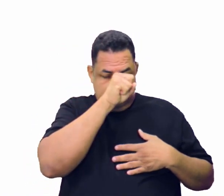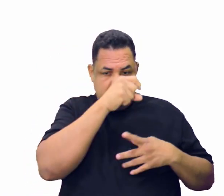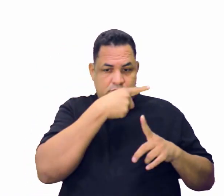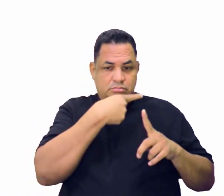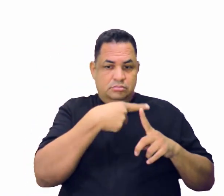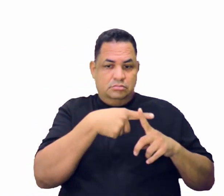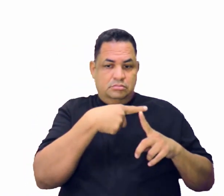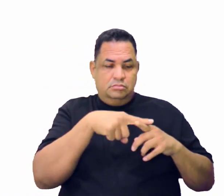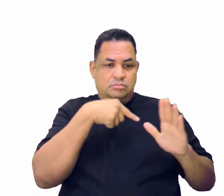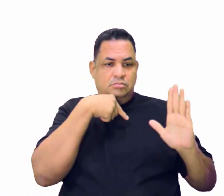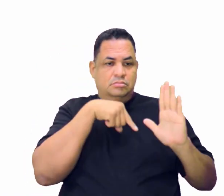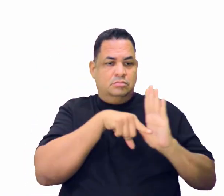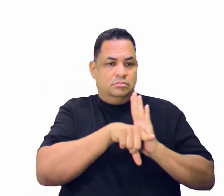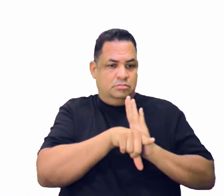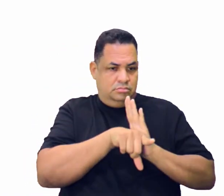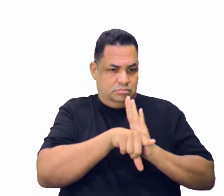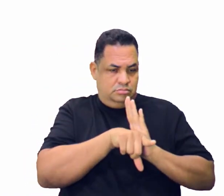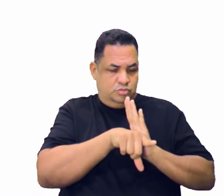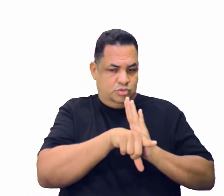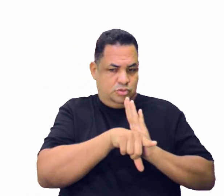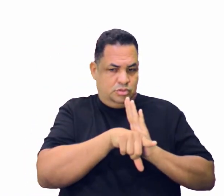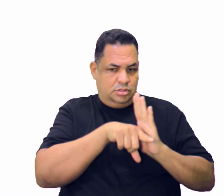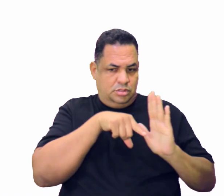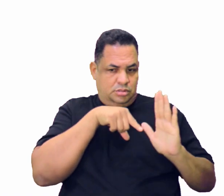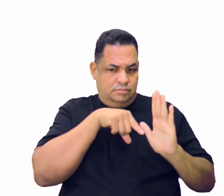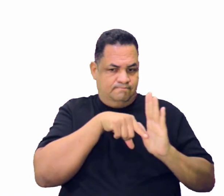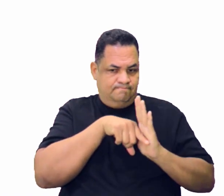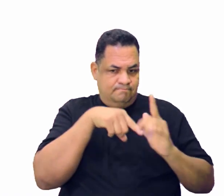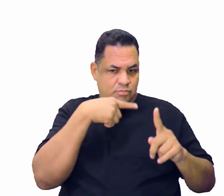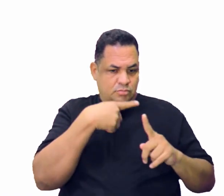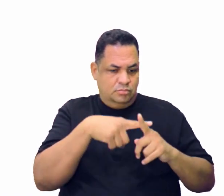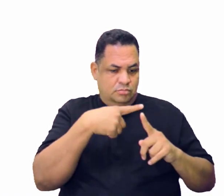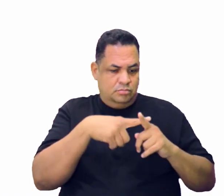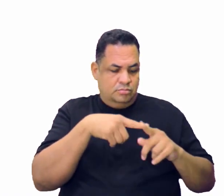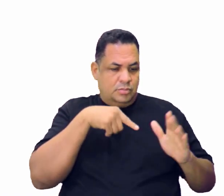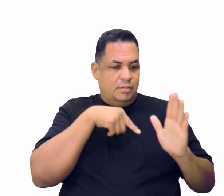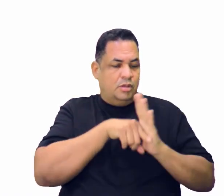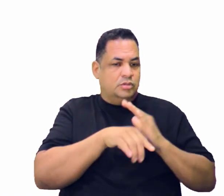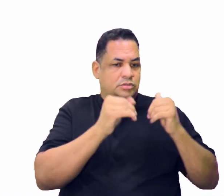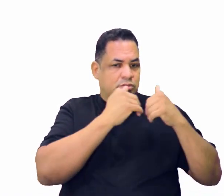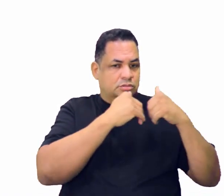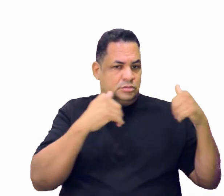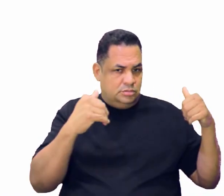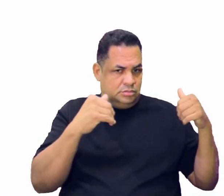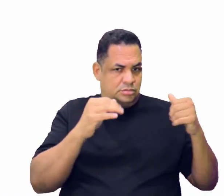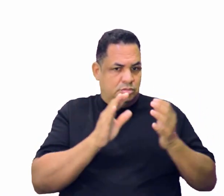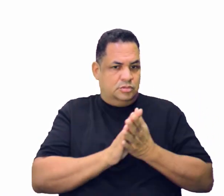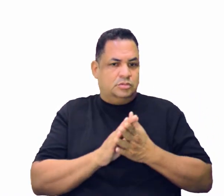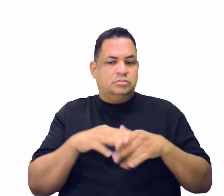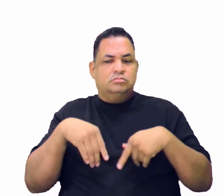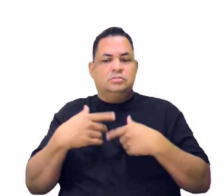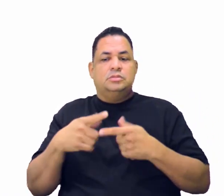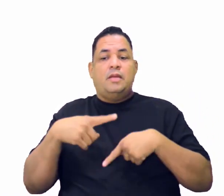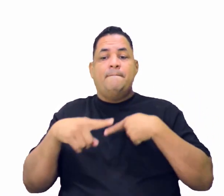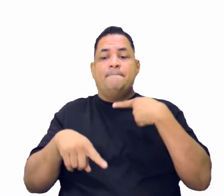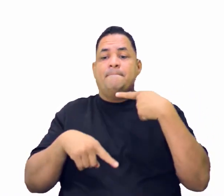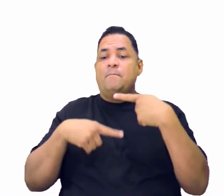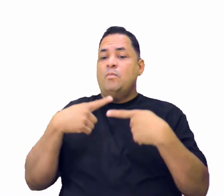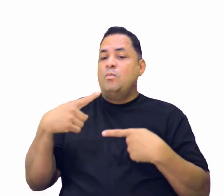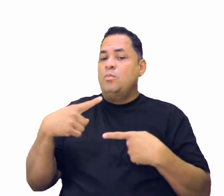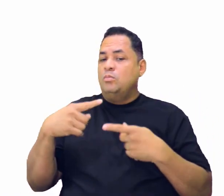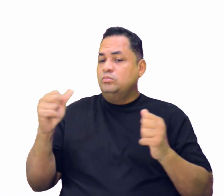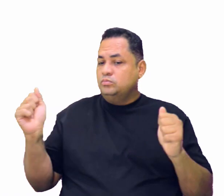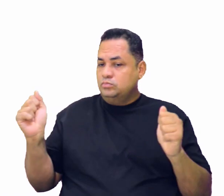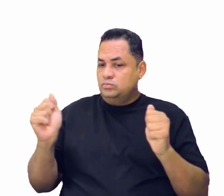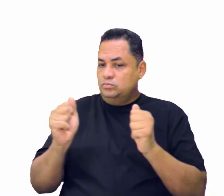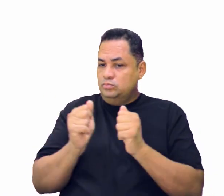Em pergunta, separa. Ó, nos juntamos na resposta. For